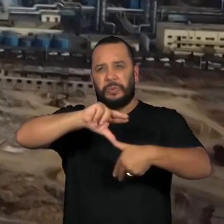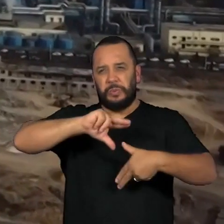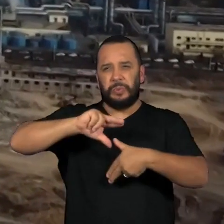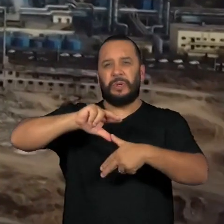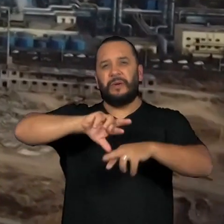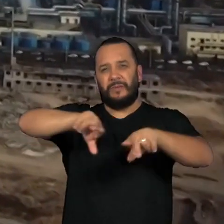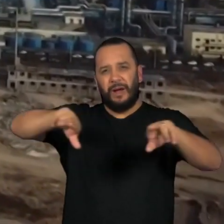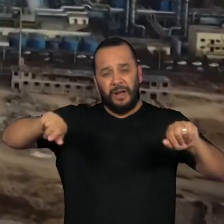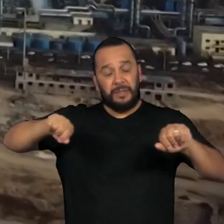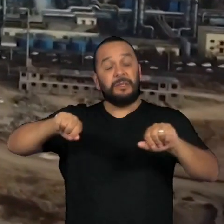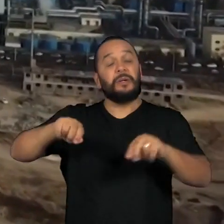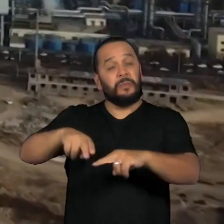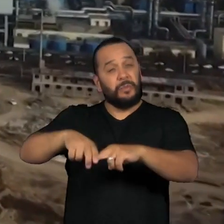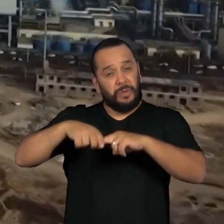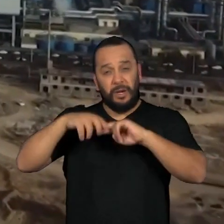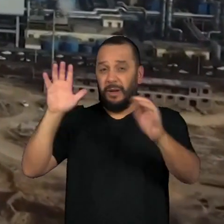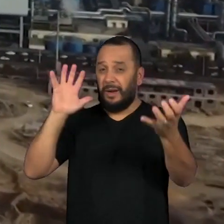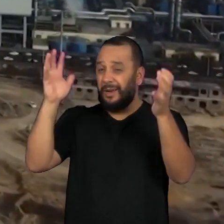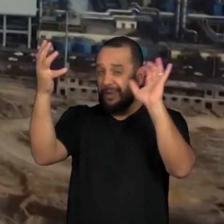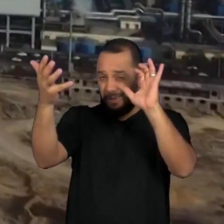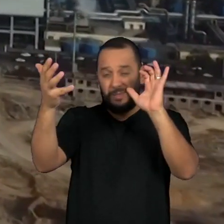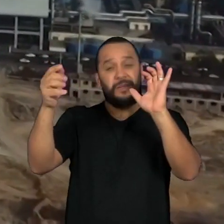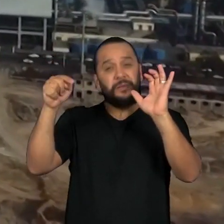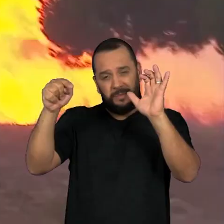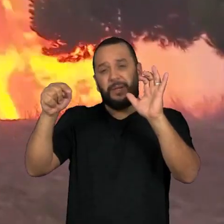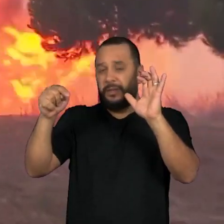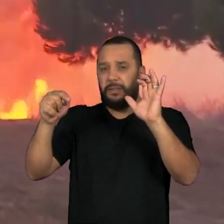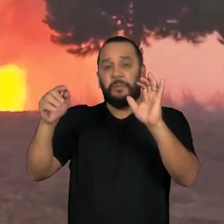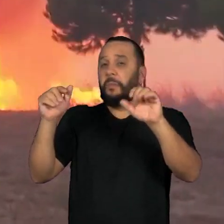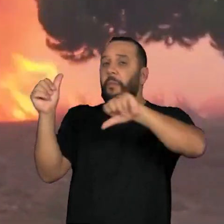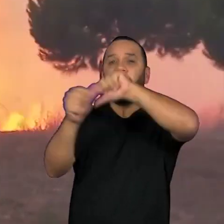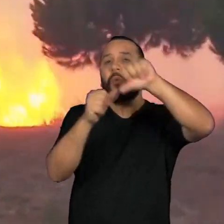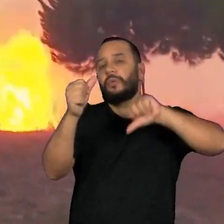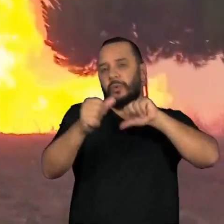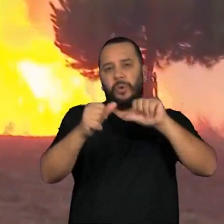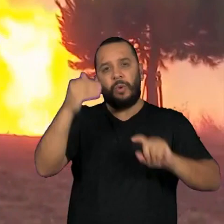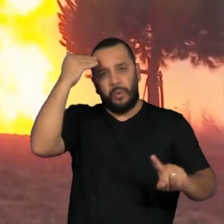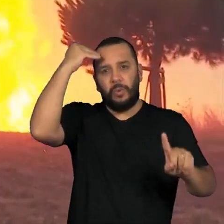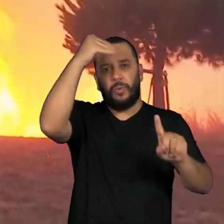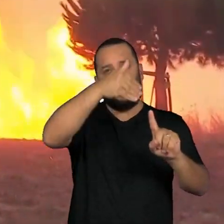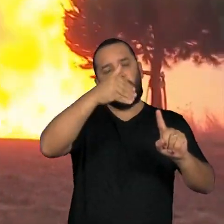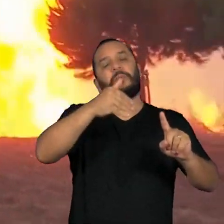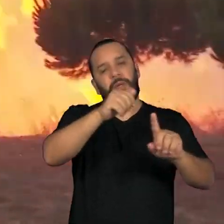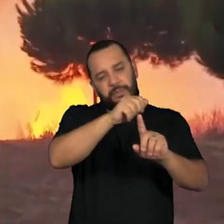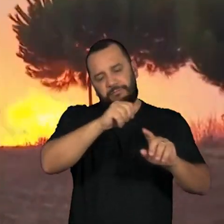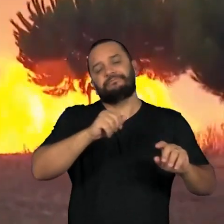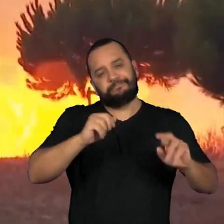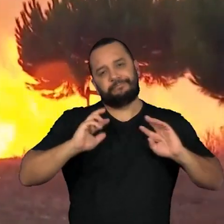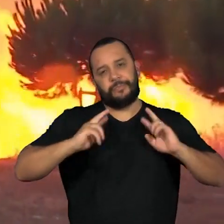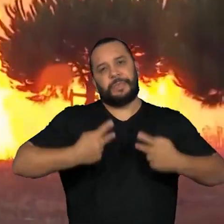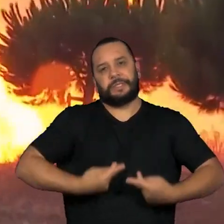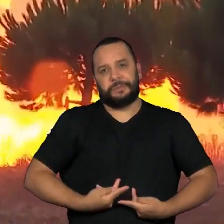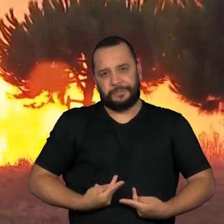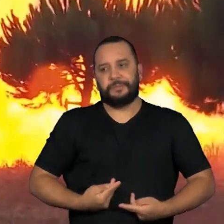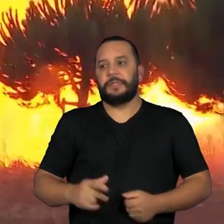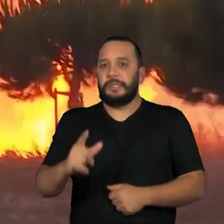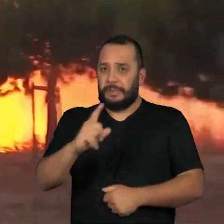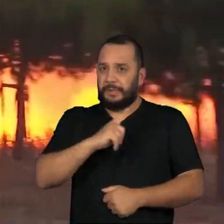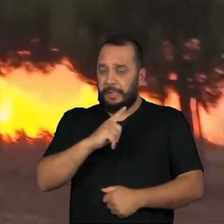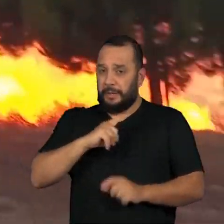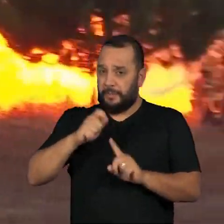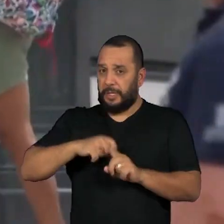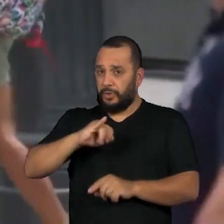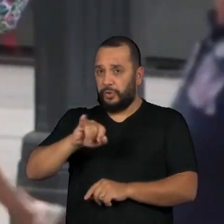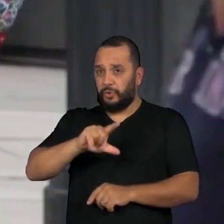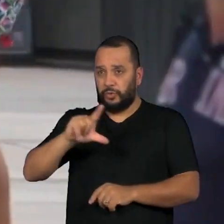às mudanças climáticas causadas pela humanidade. Dados da Organização Meteorológica Mundial indicam que julho